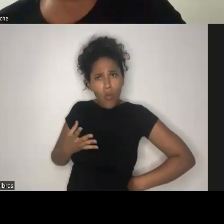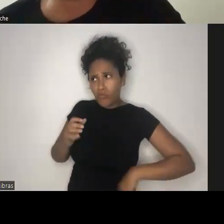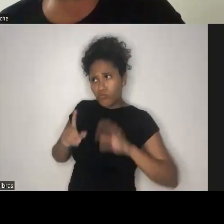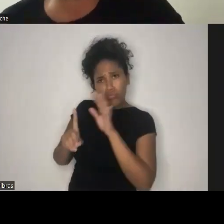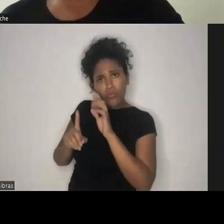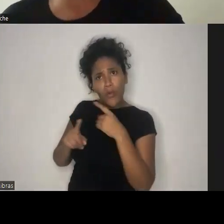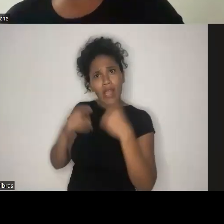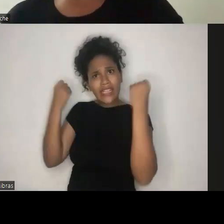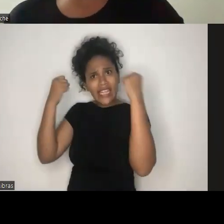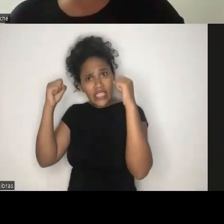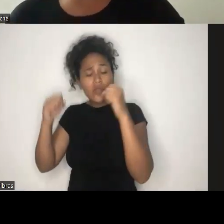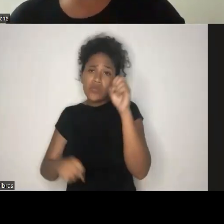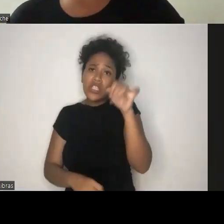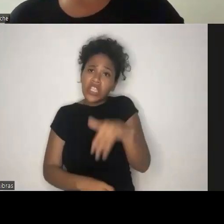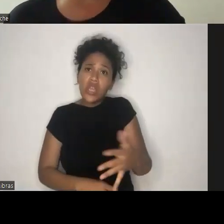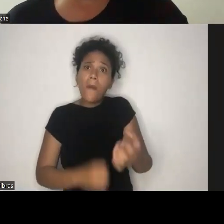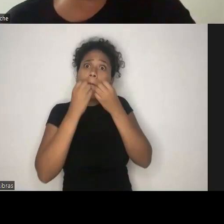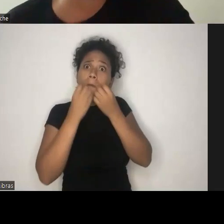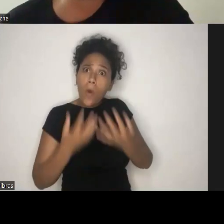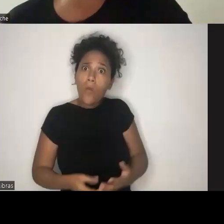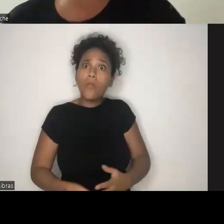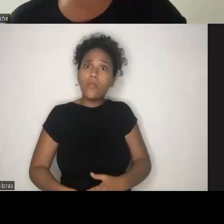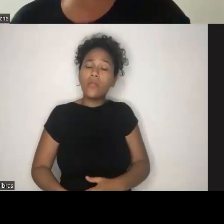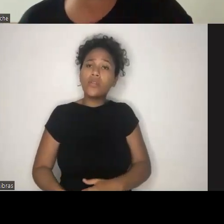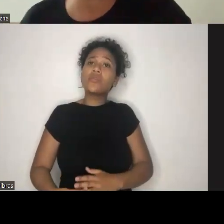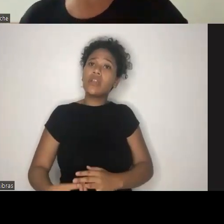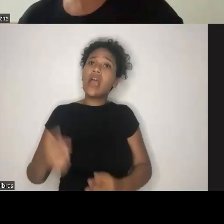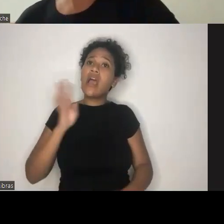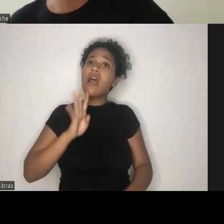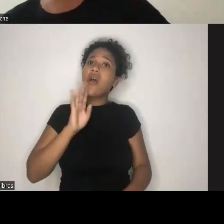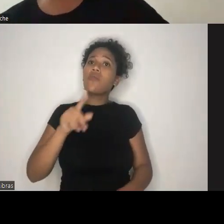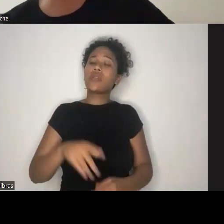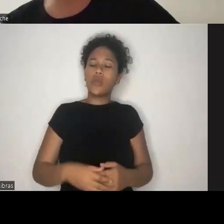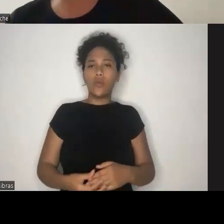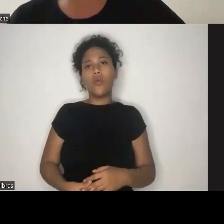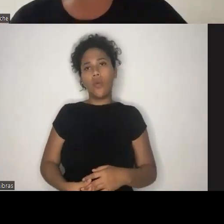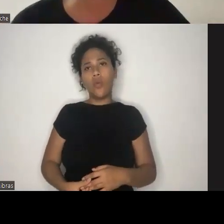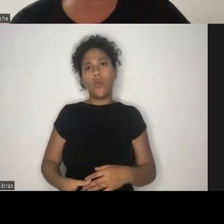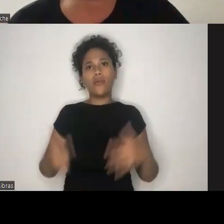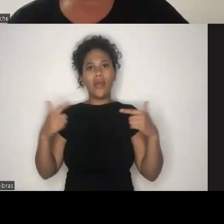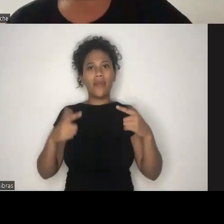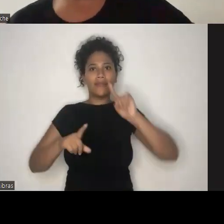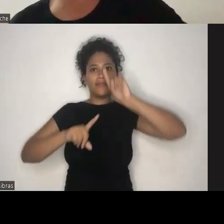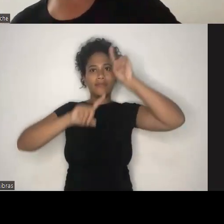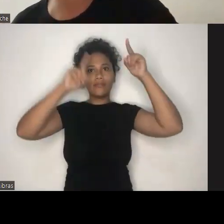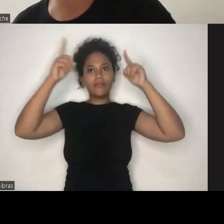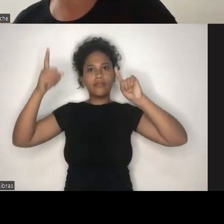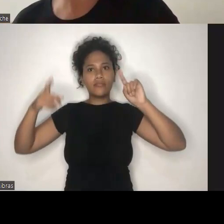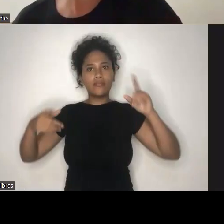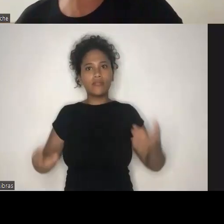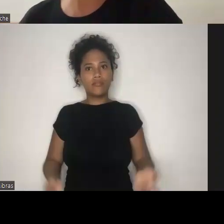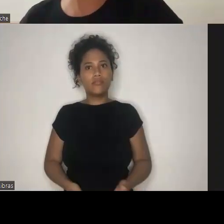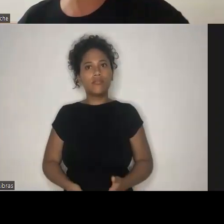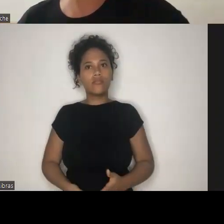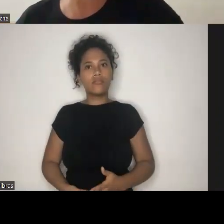exercícios sim é uma coisa boa eu acho legal isso tipo assim eu trabalho com criação existencial Mas eu também posso ajudar